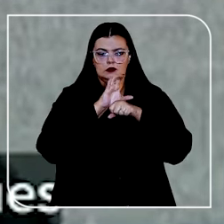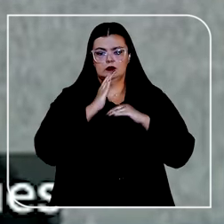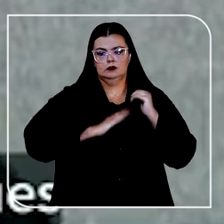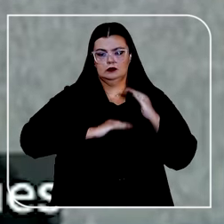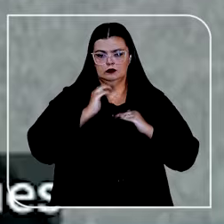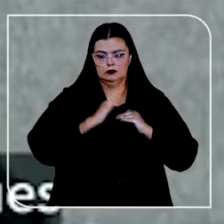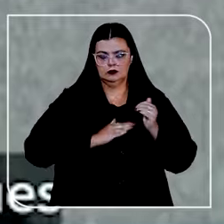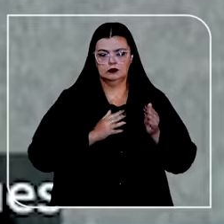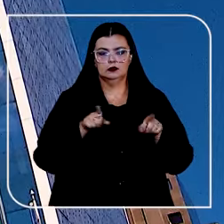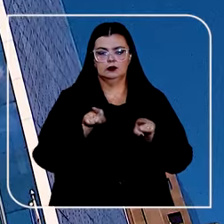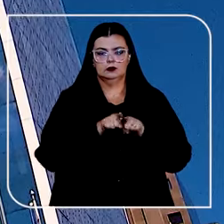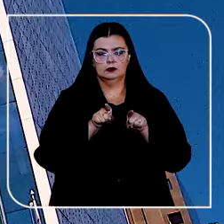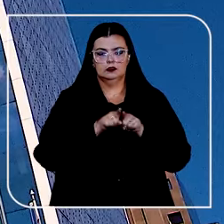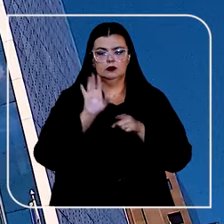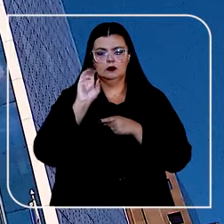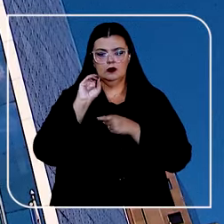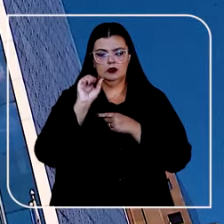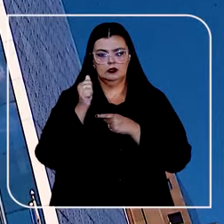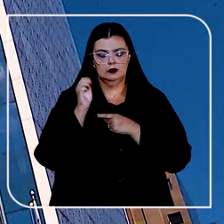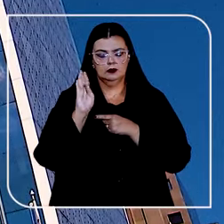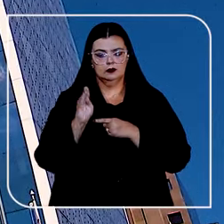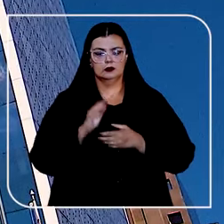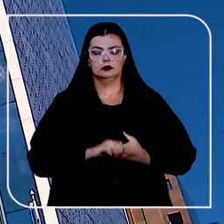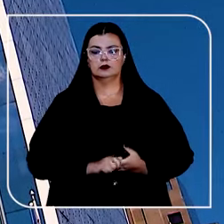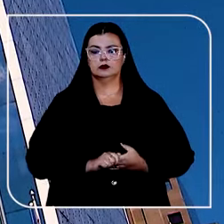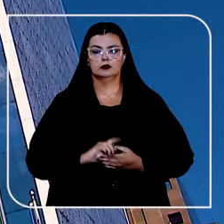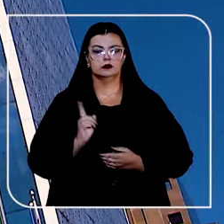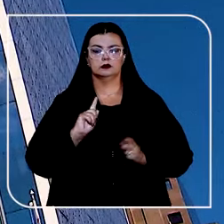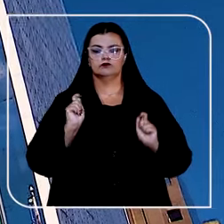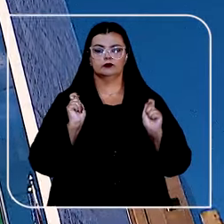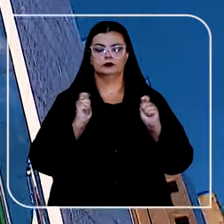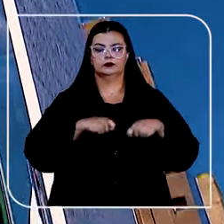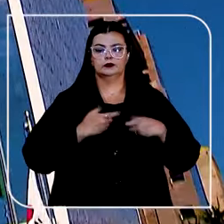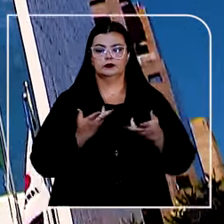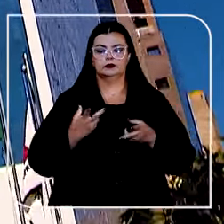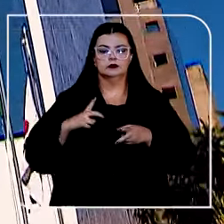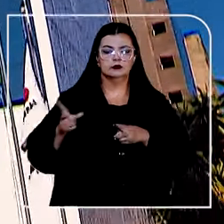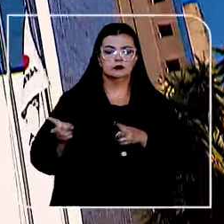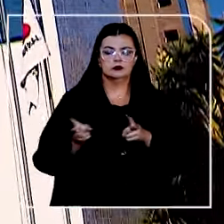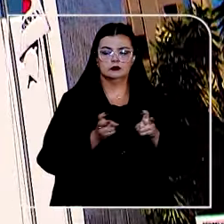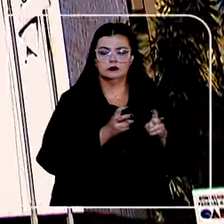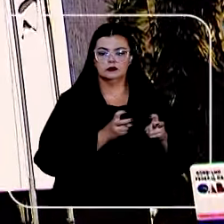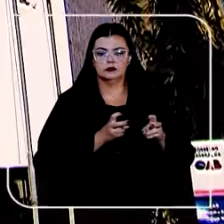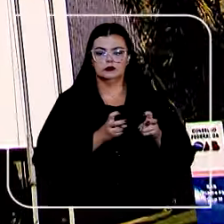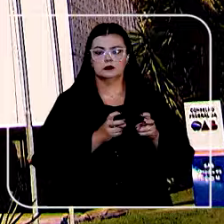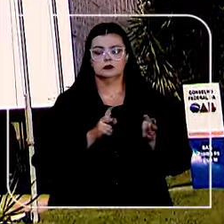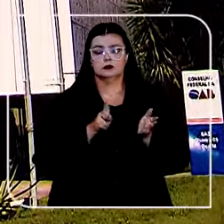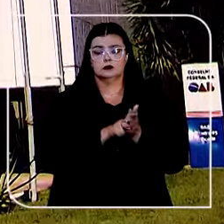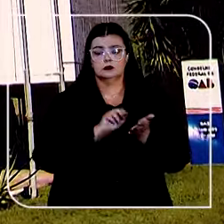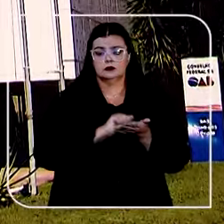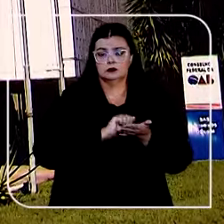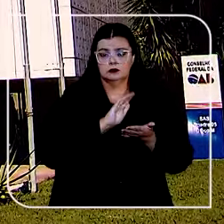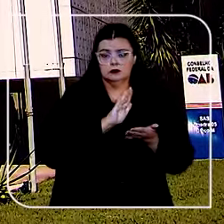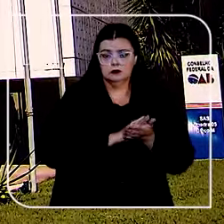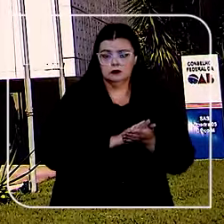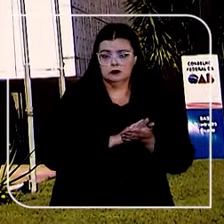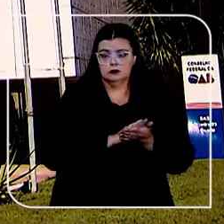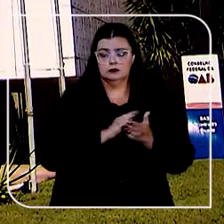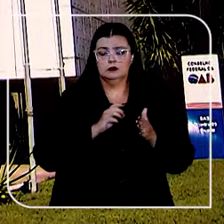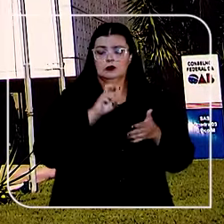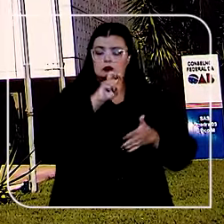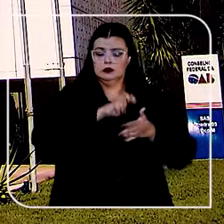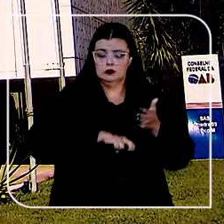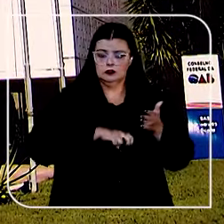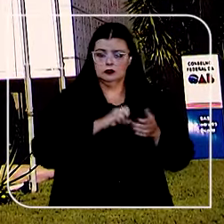genericamente considerados e a OAB de forma que não seria possível extrair apenas a partir desse precedente o